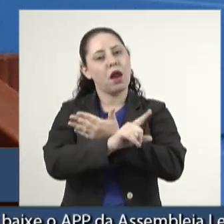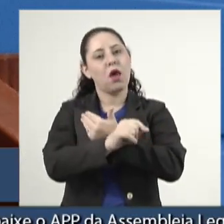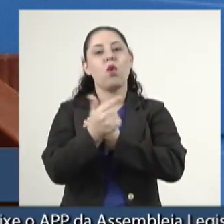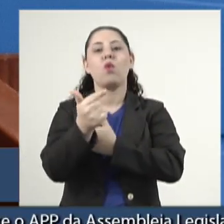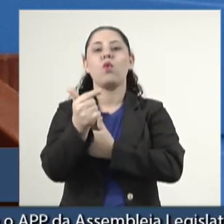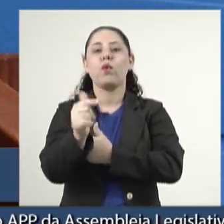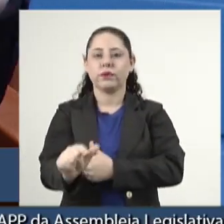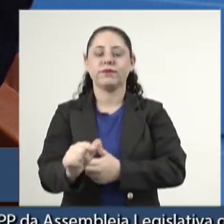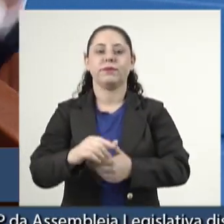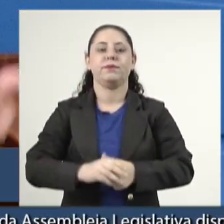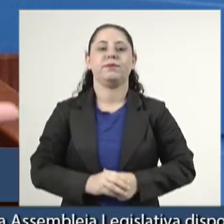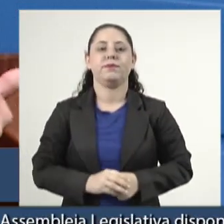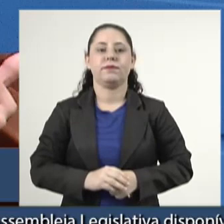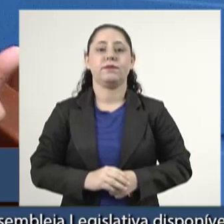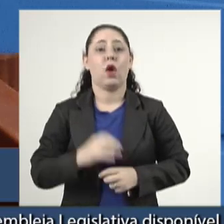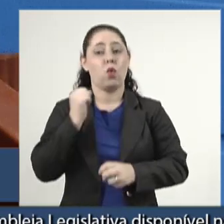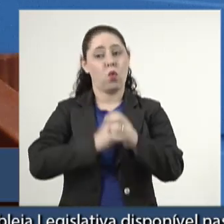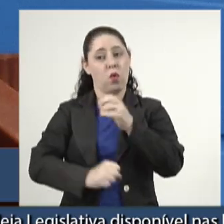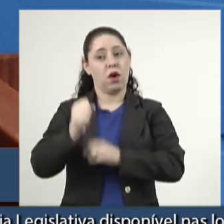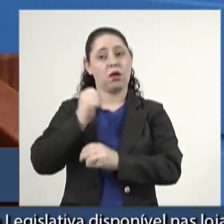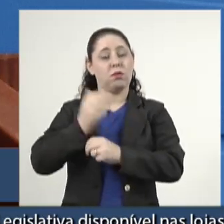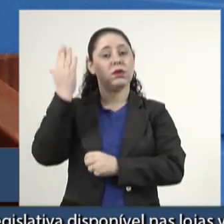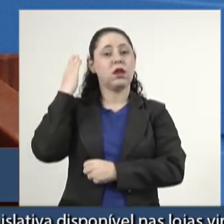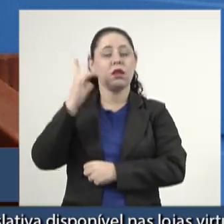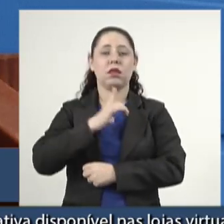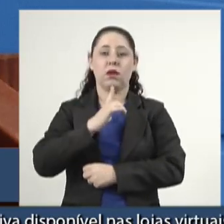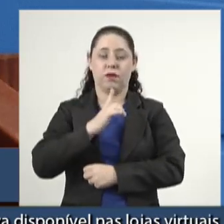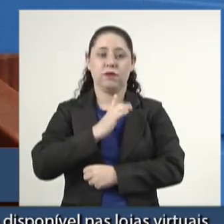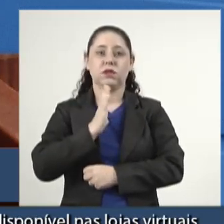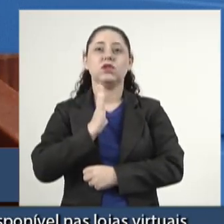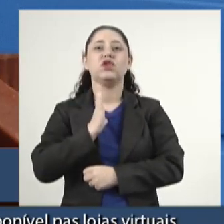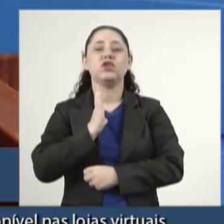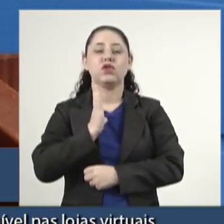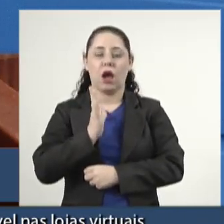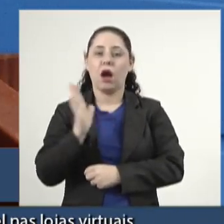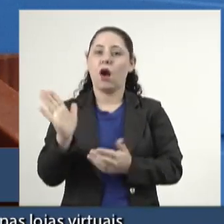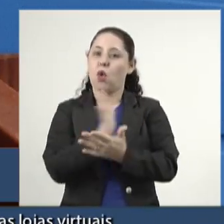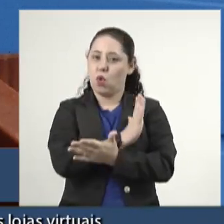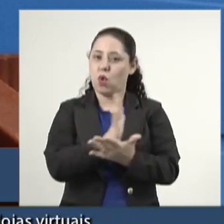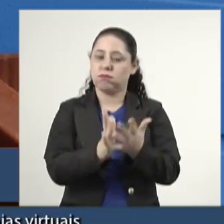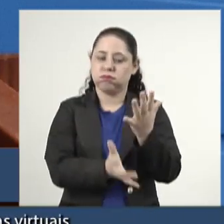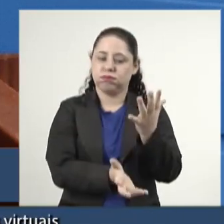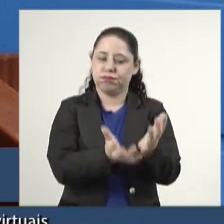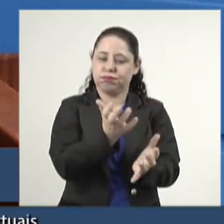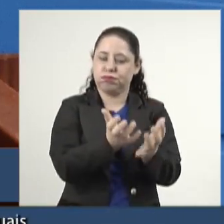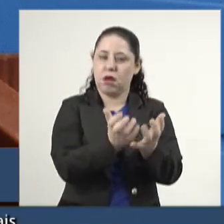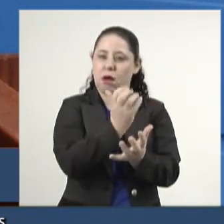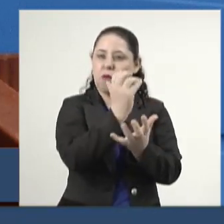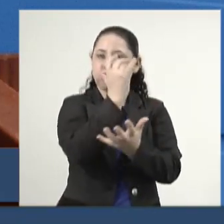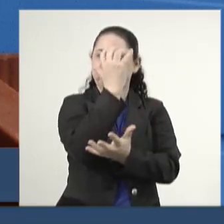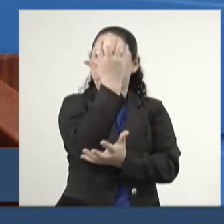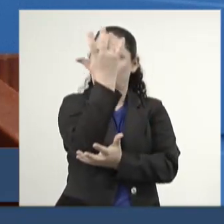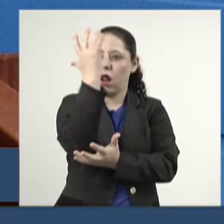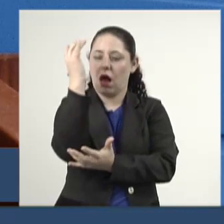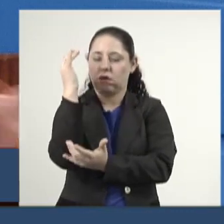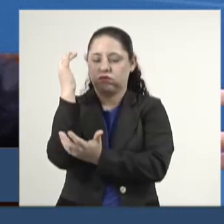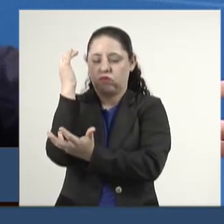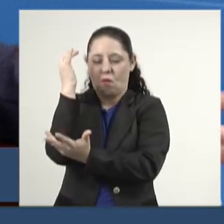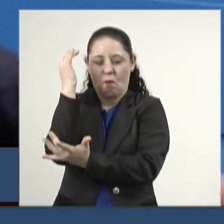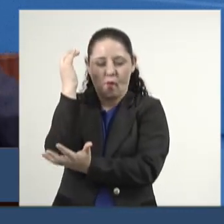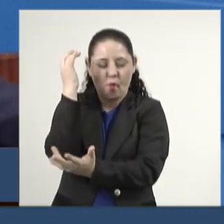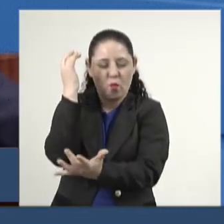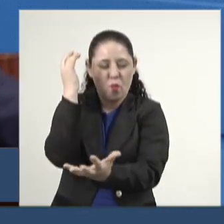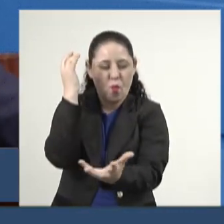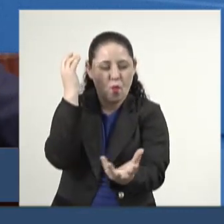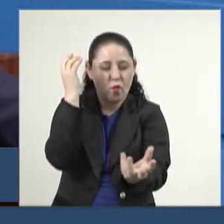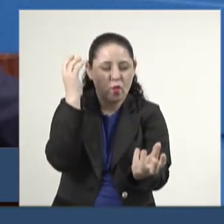uma vez, anos atrás nós já tivemos queimadas também que causaram um estrago